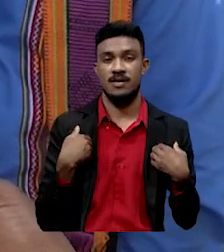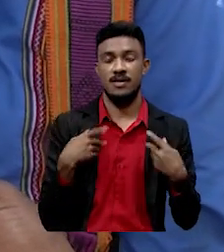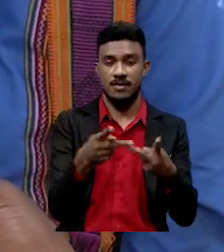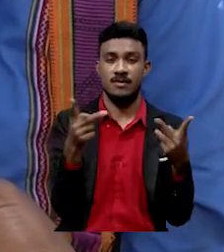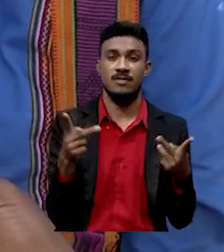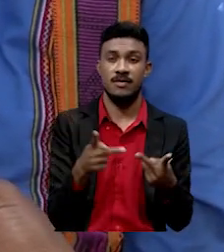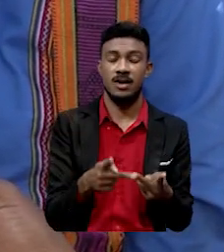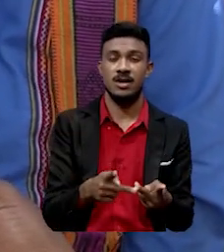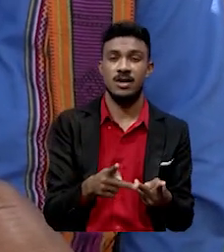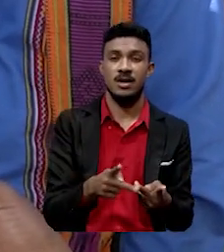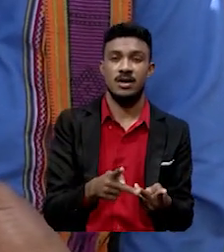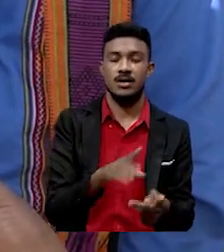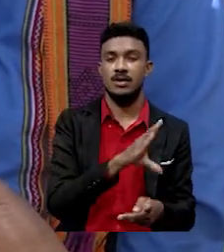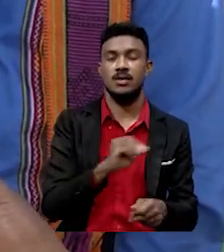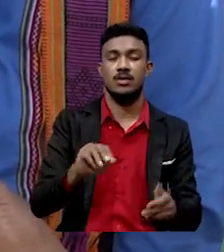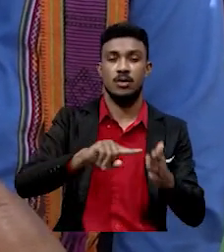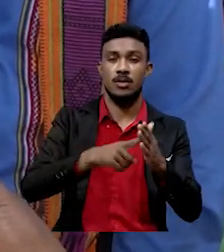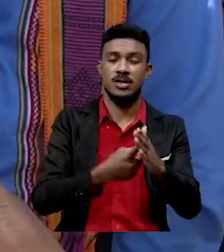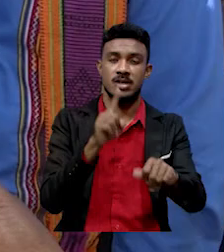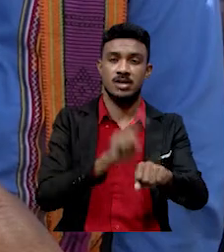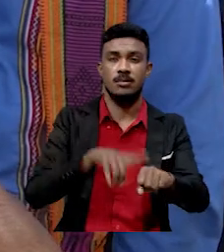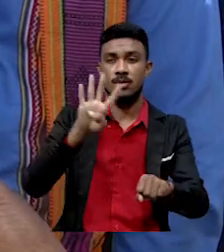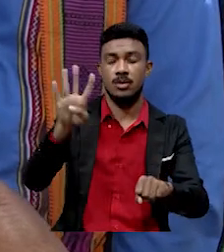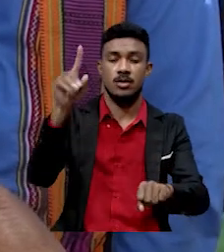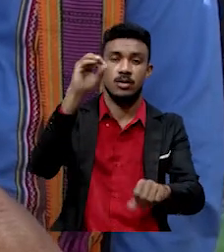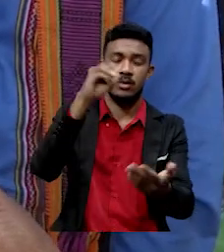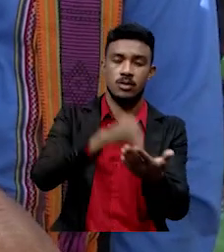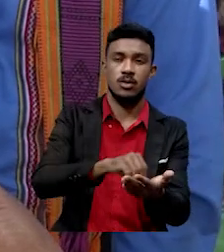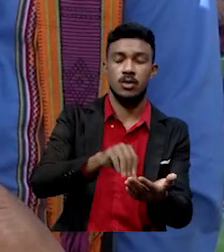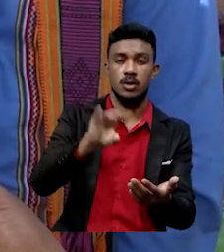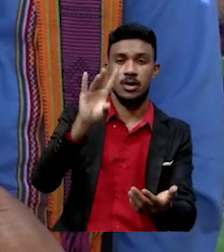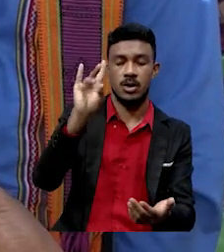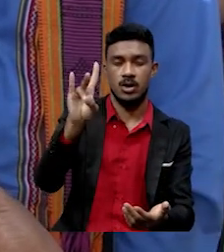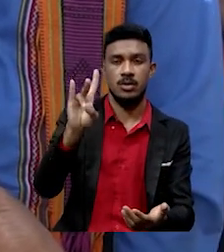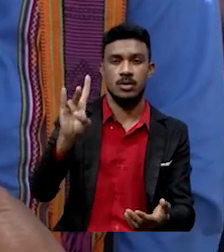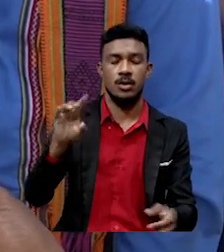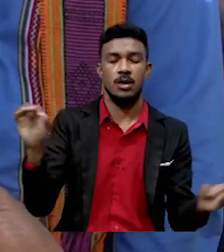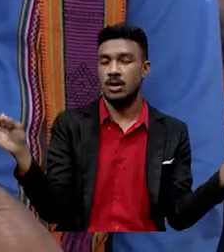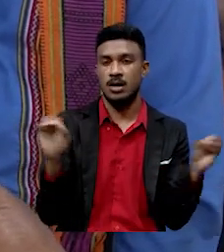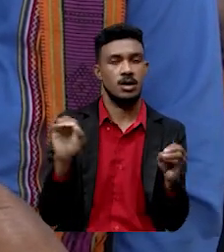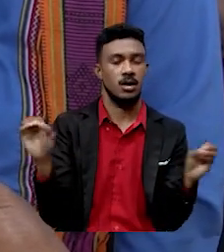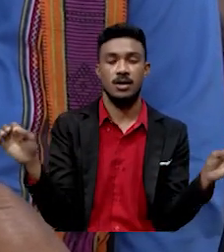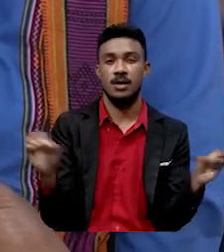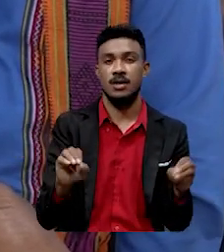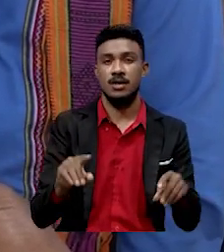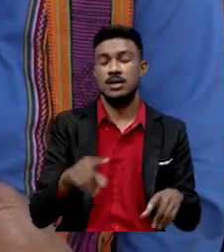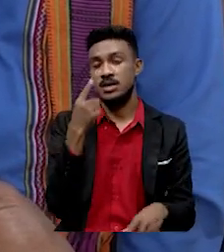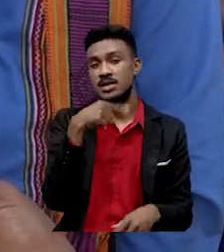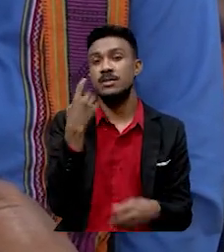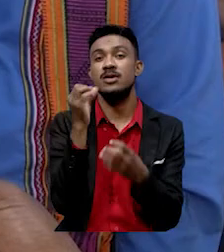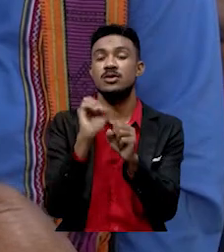quer cata só é foi, né? Começa tu com rato madrugada todo quito. Em que ir né la acontece. Então, russo fili falecema só é foi,